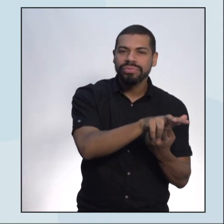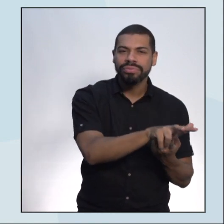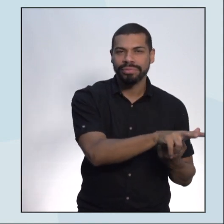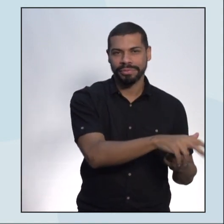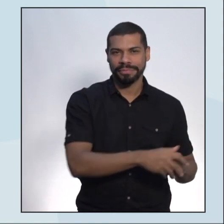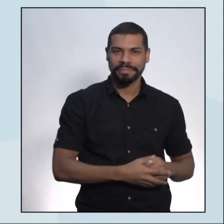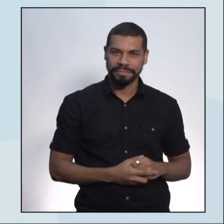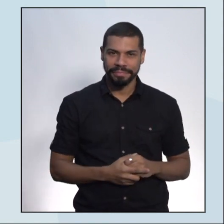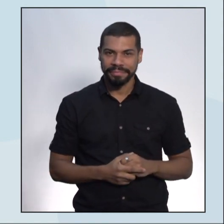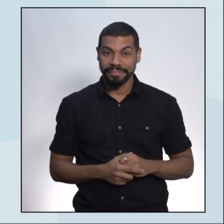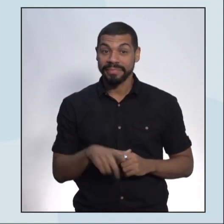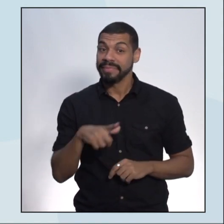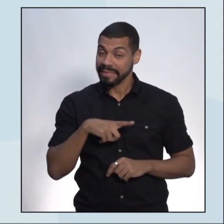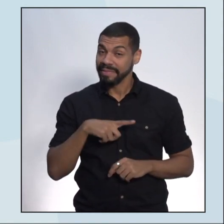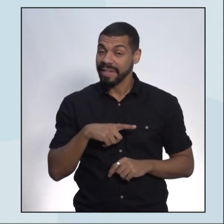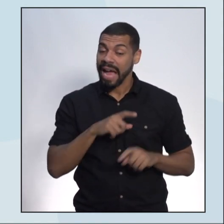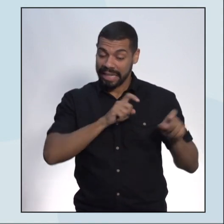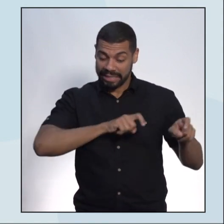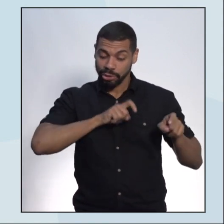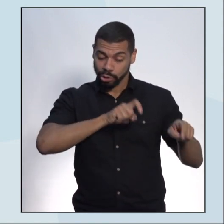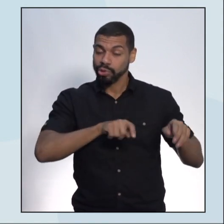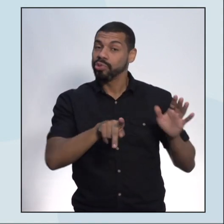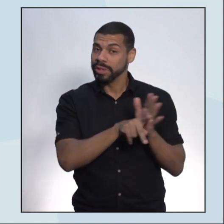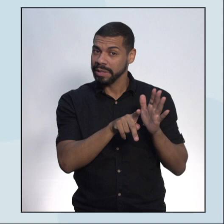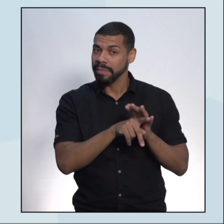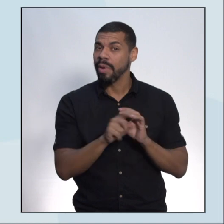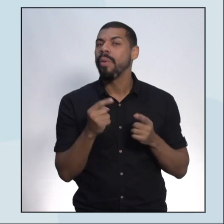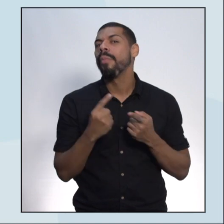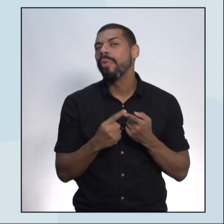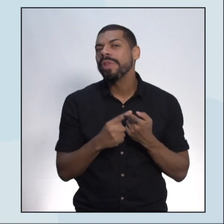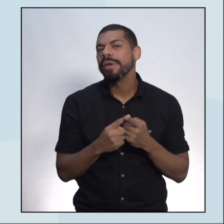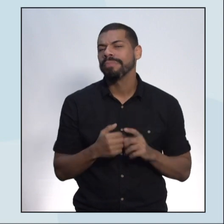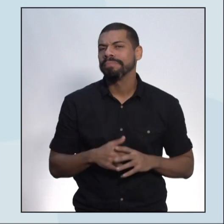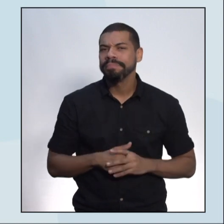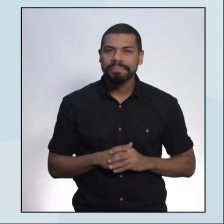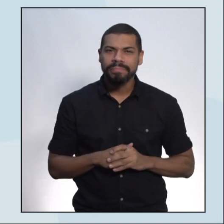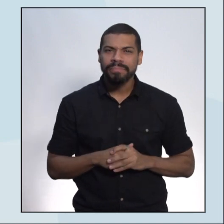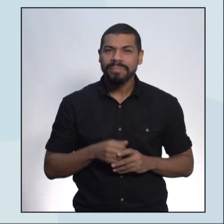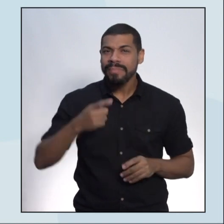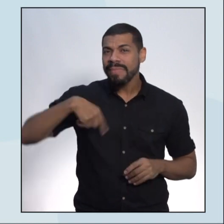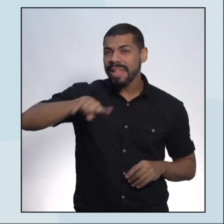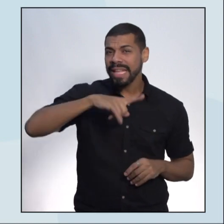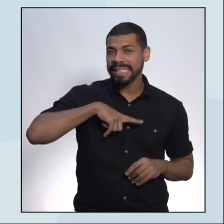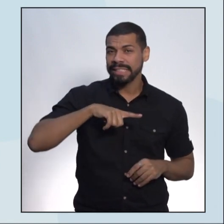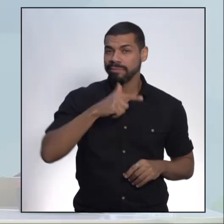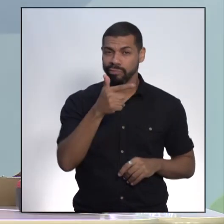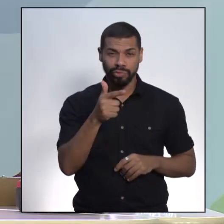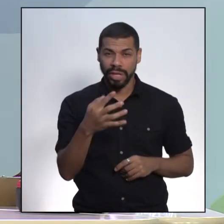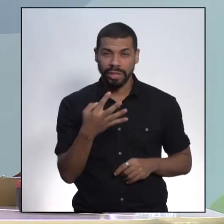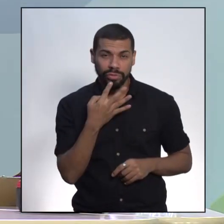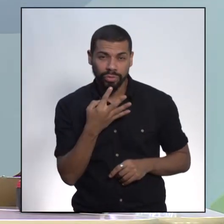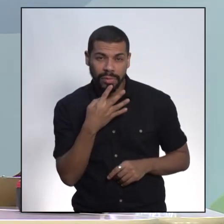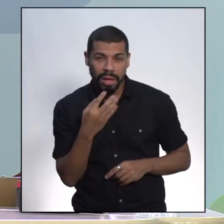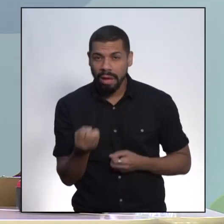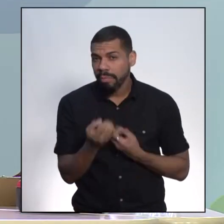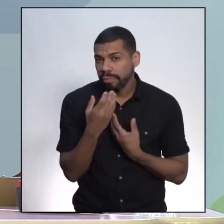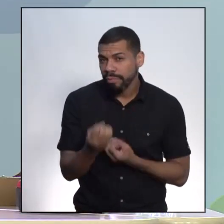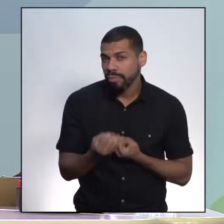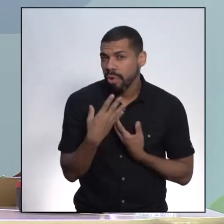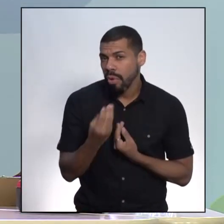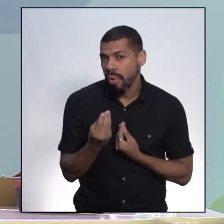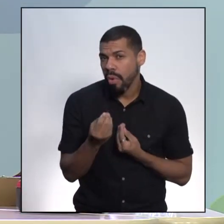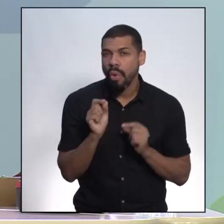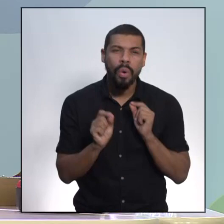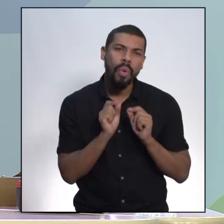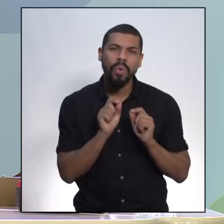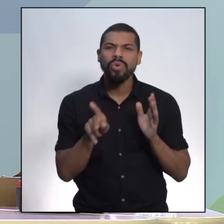olha só, a agricultura é bem interessante ter citado, né? Porque, assim, se a gente não tem um conhecimento, e a agricultura não se resume